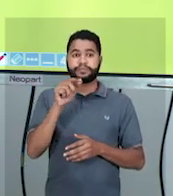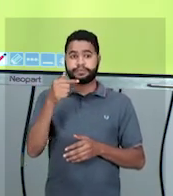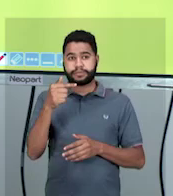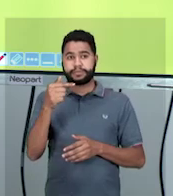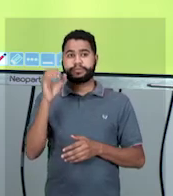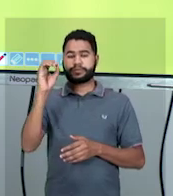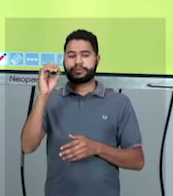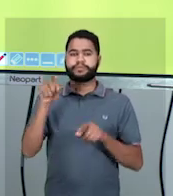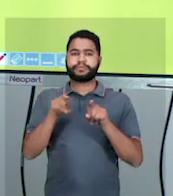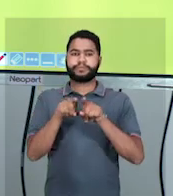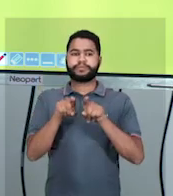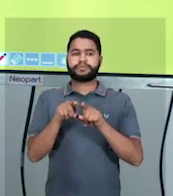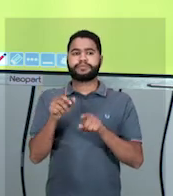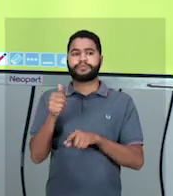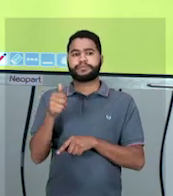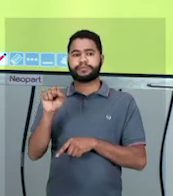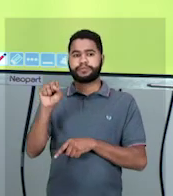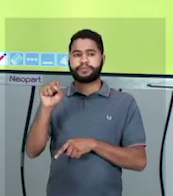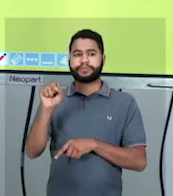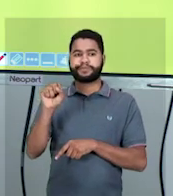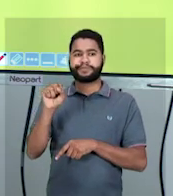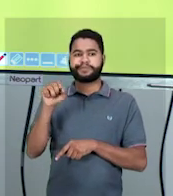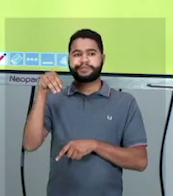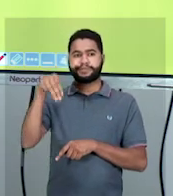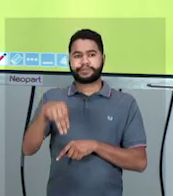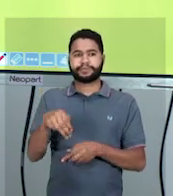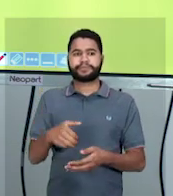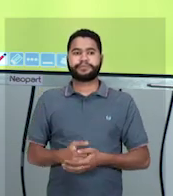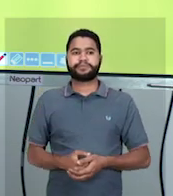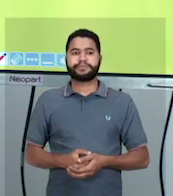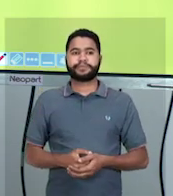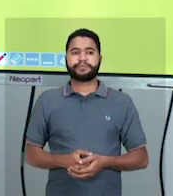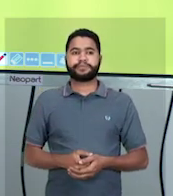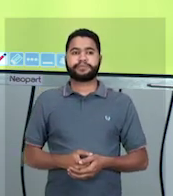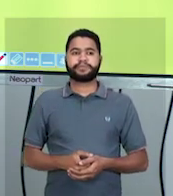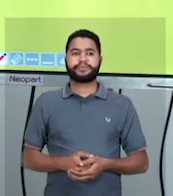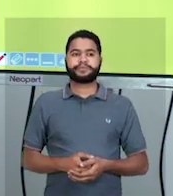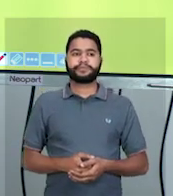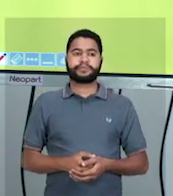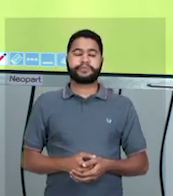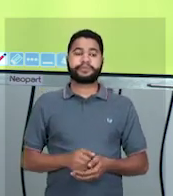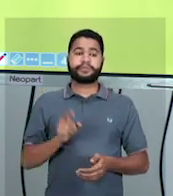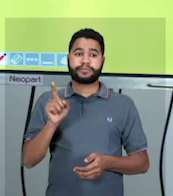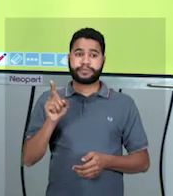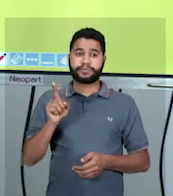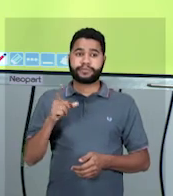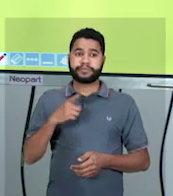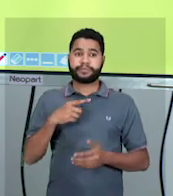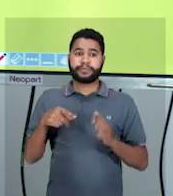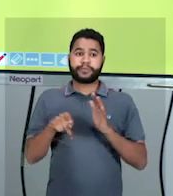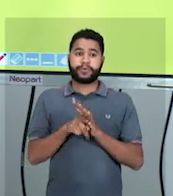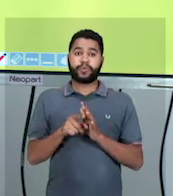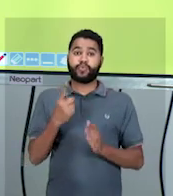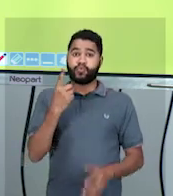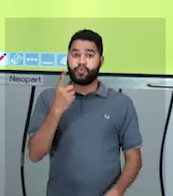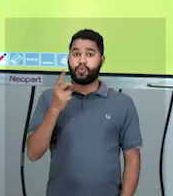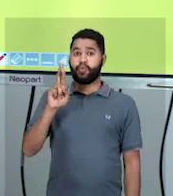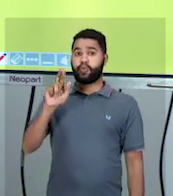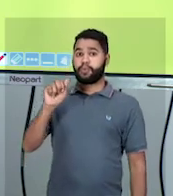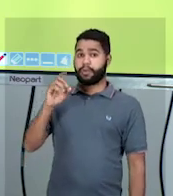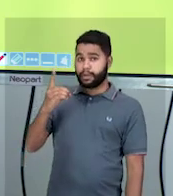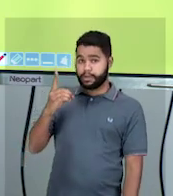e 18 minutos então este ângulo aqui ó além de ter medida de 1 radiano